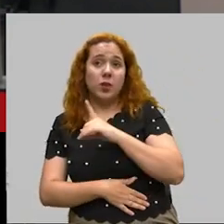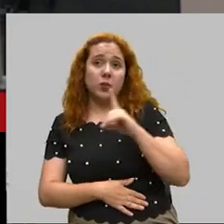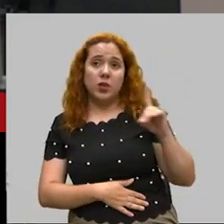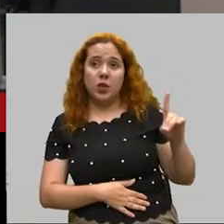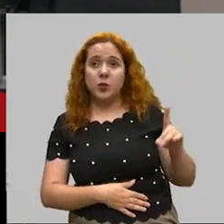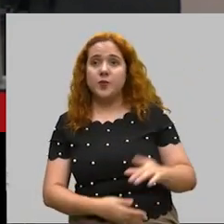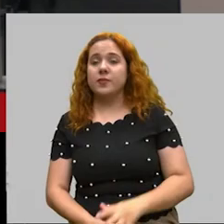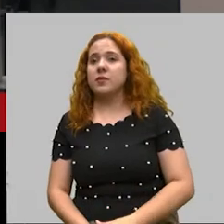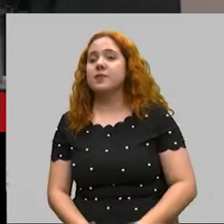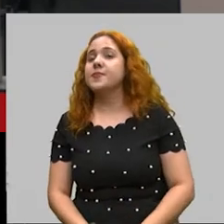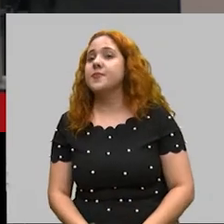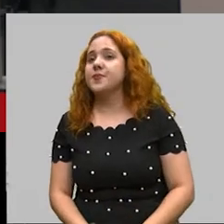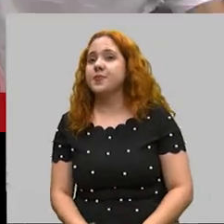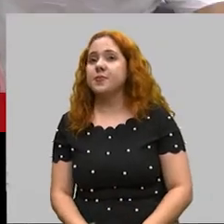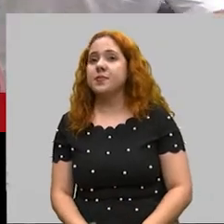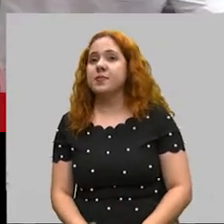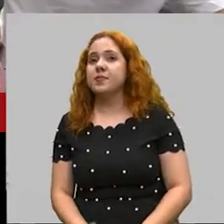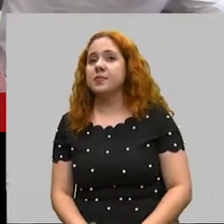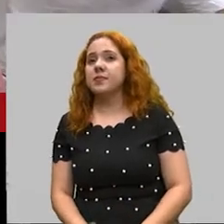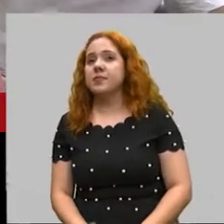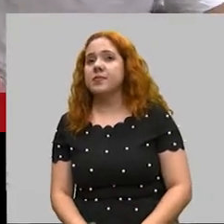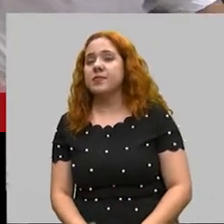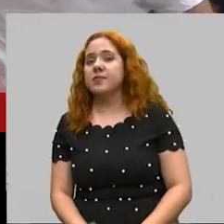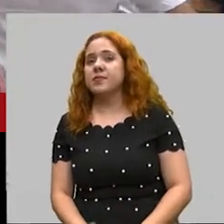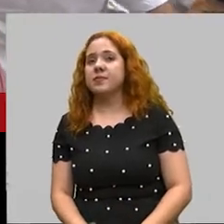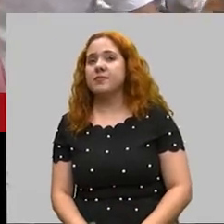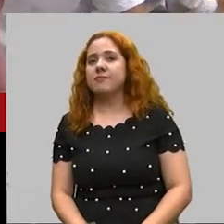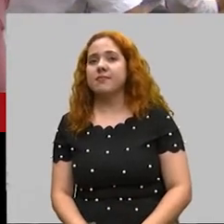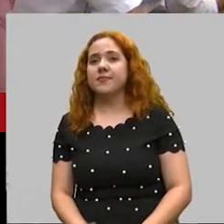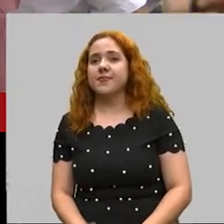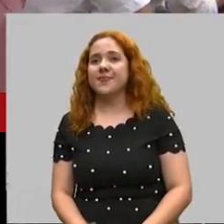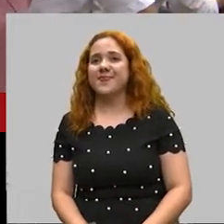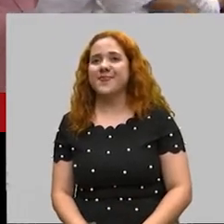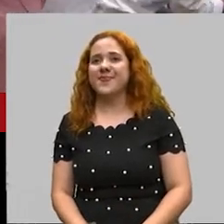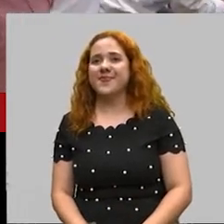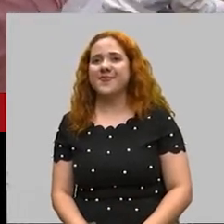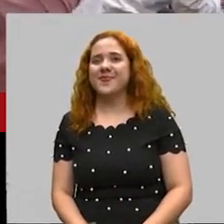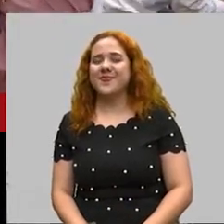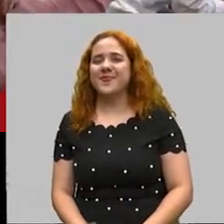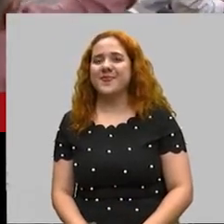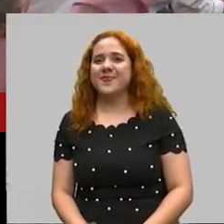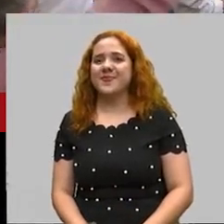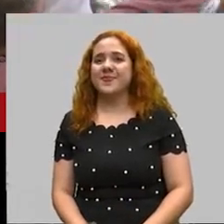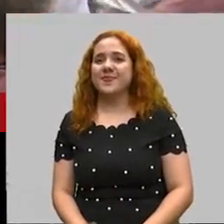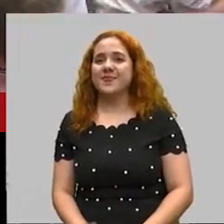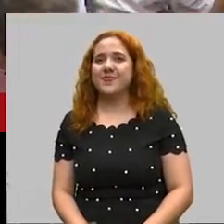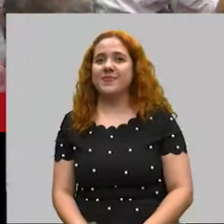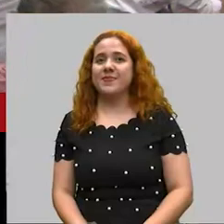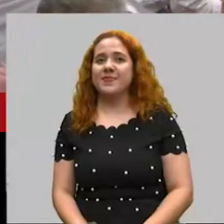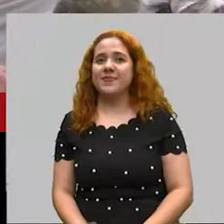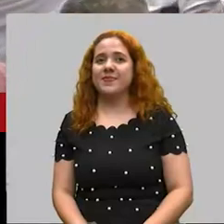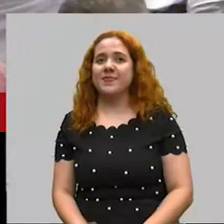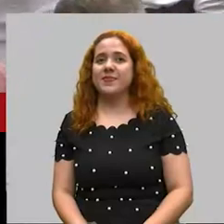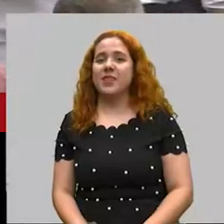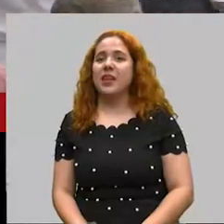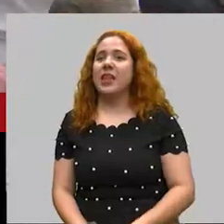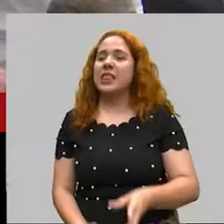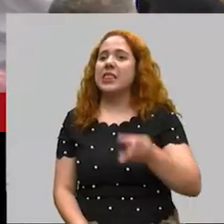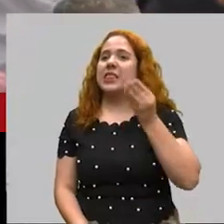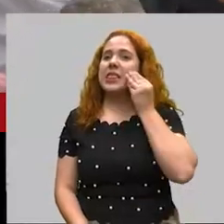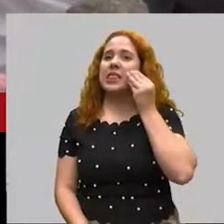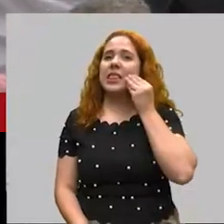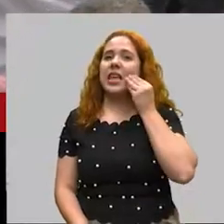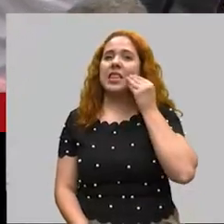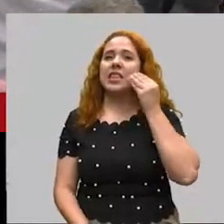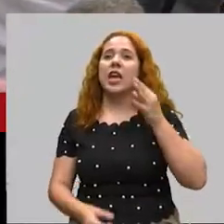pé Vai lá vai Chiquinho a agora tenta buscar a peneira que tá aí na